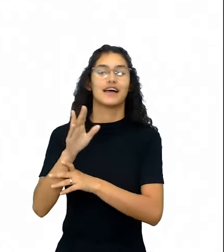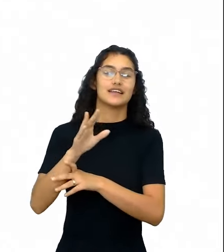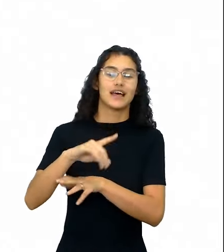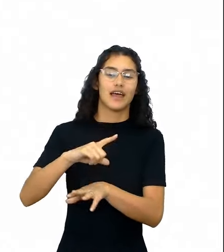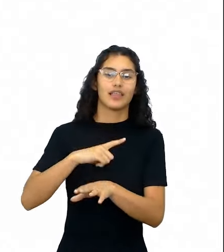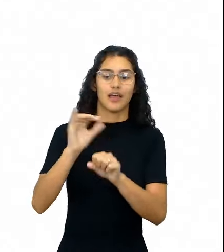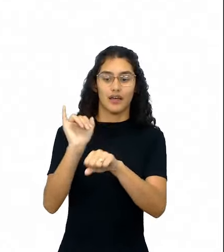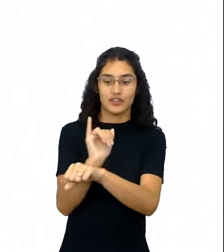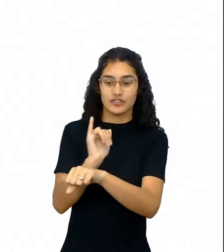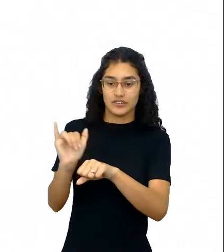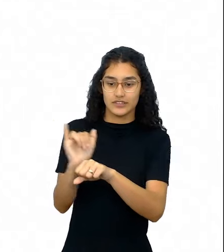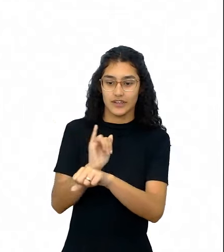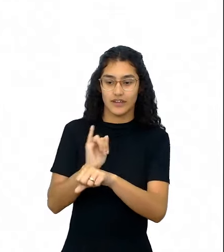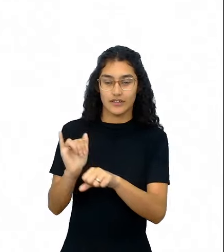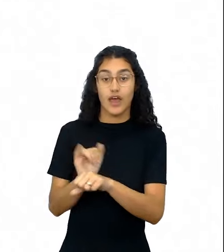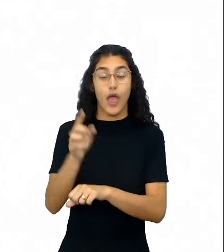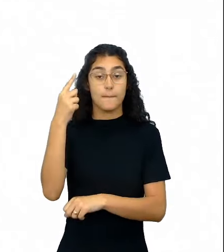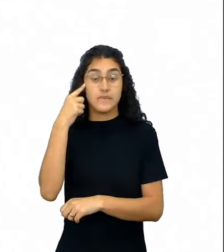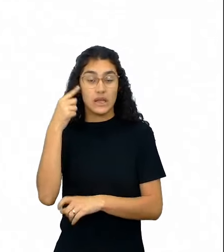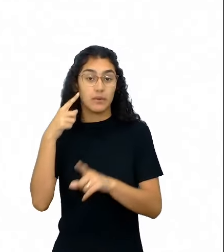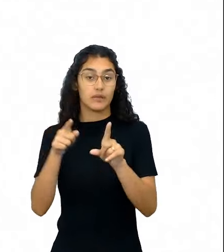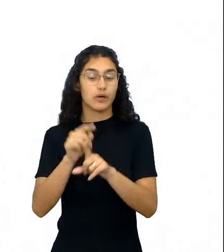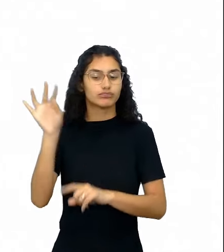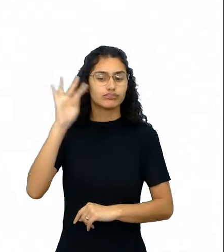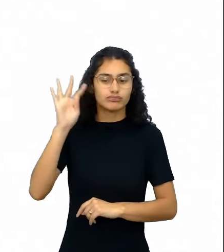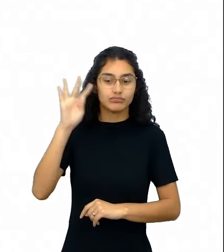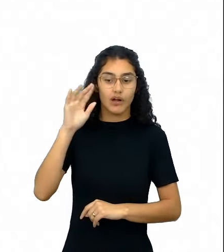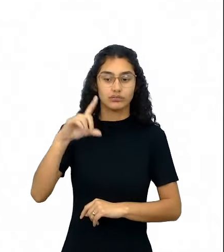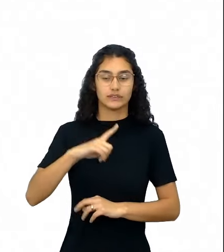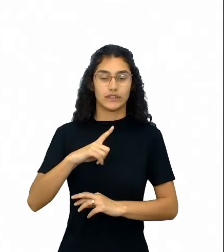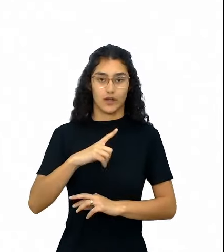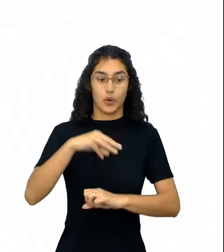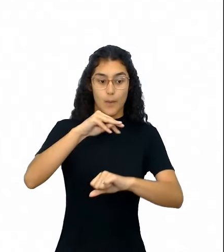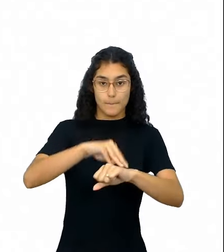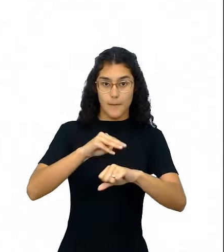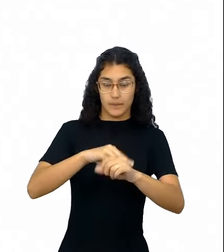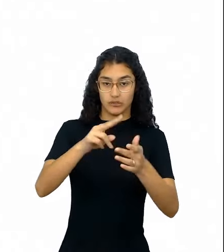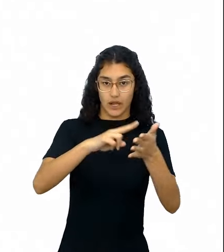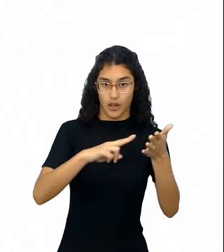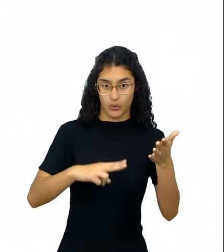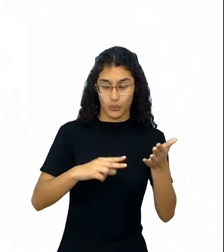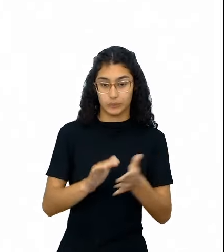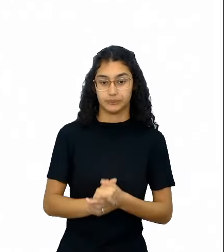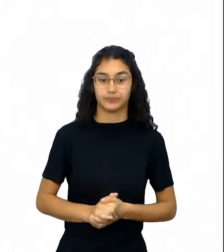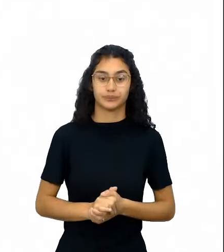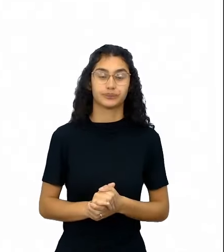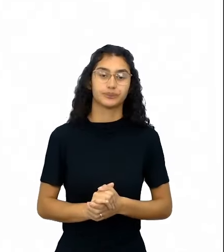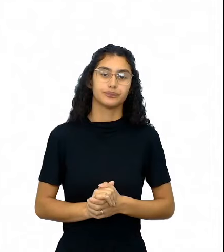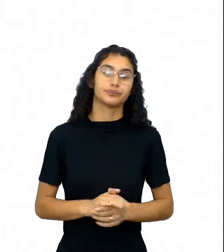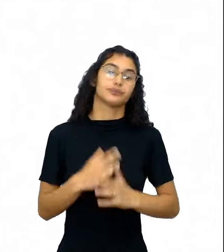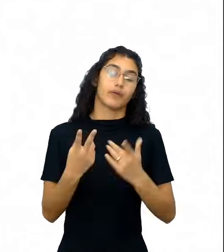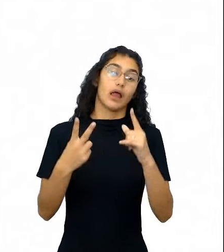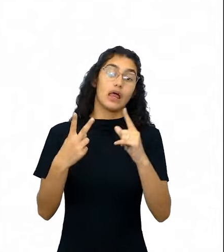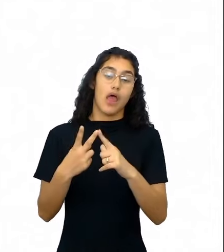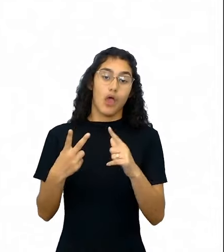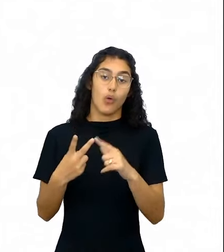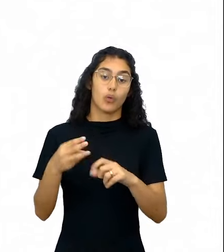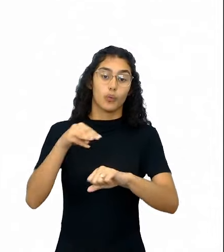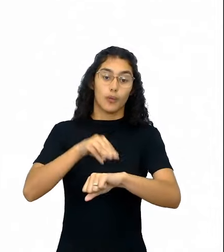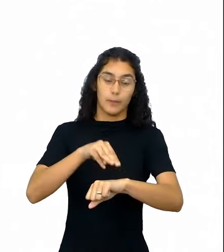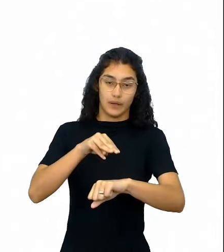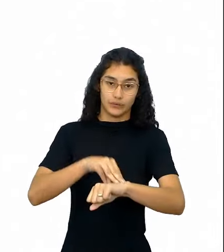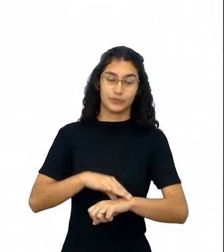de estratégias, de pensamentos, de reflexões a respeito do momento da leitura. Bom, chegamos ao